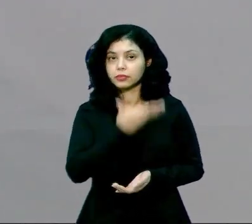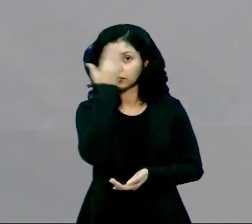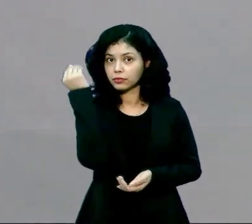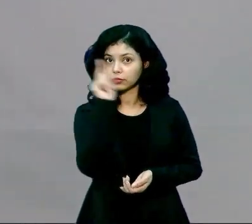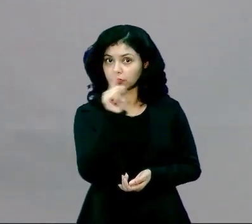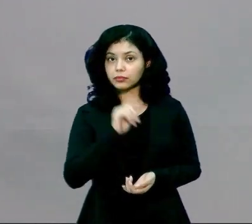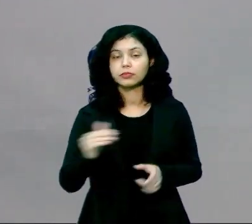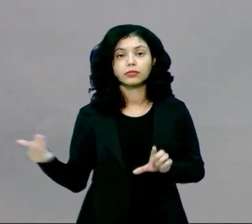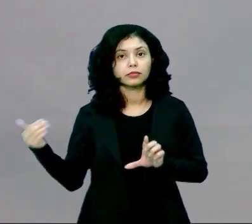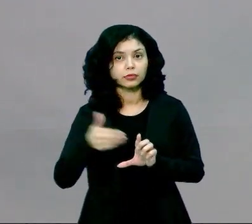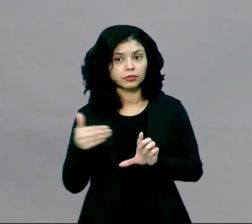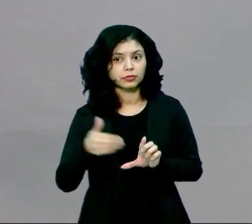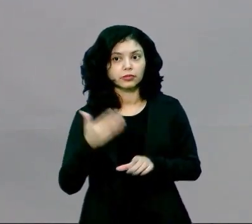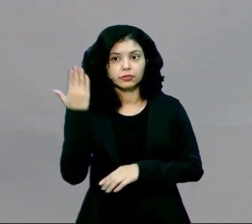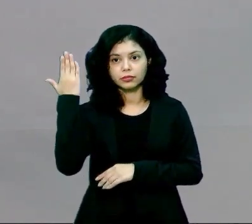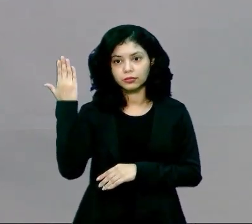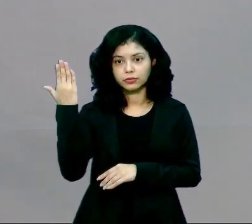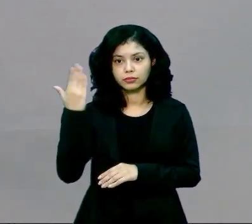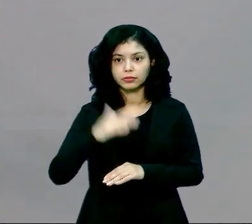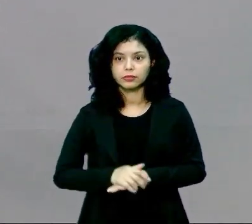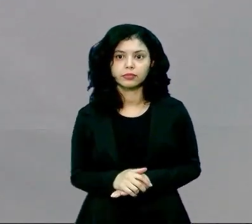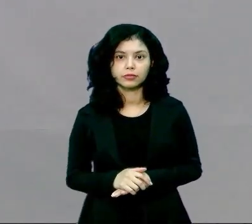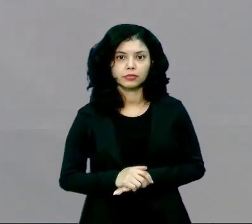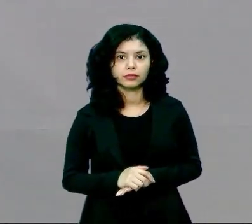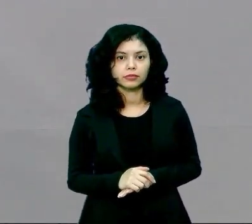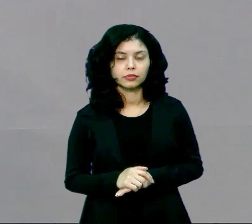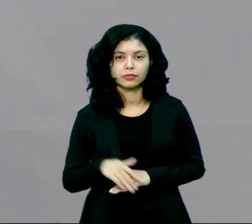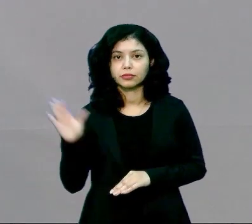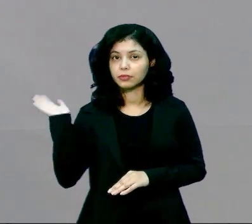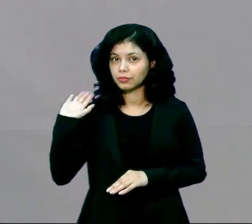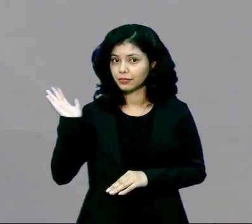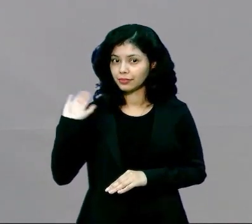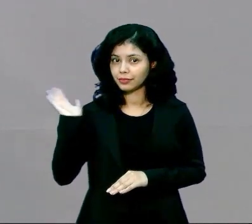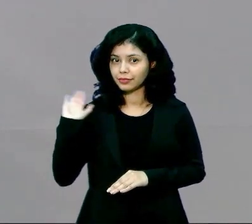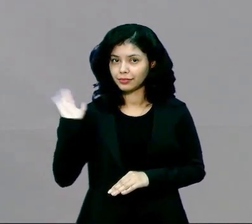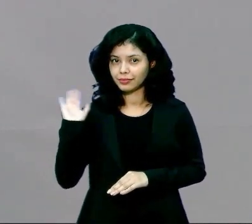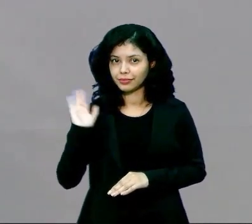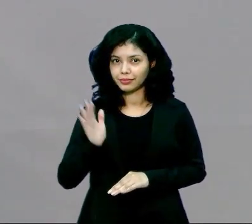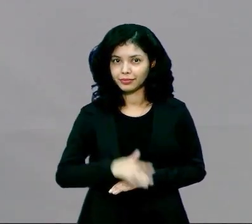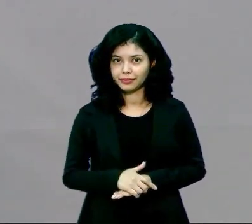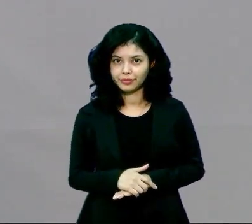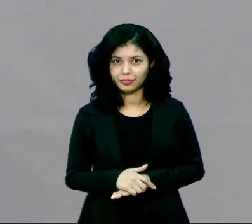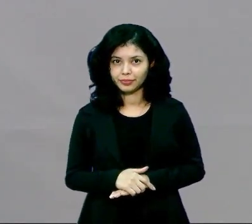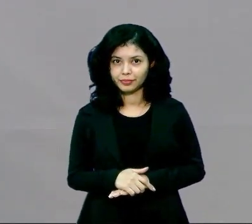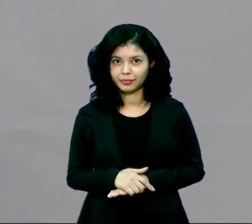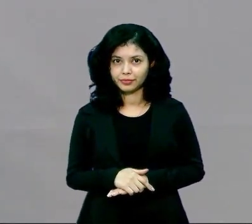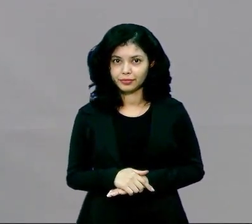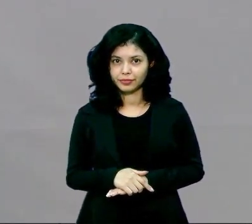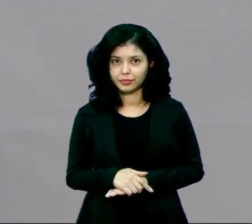Não esqueça sempre de acessar as nossas plataformas. Hasta luego!